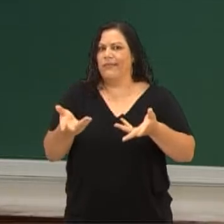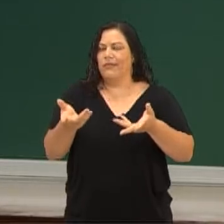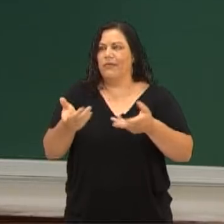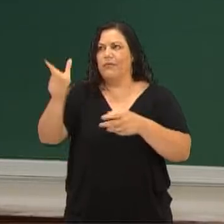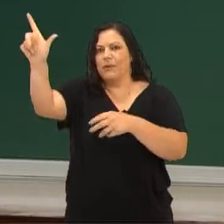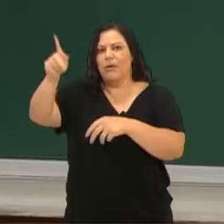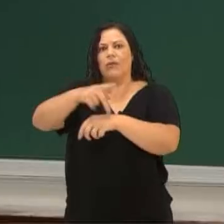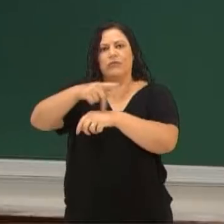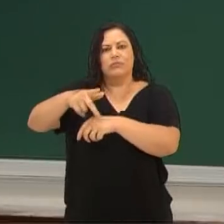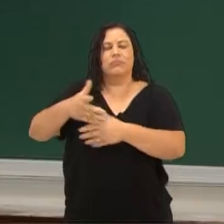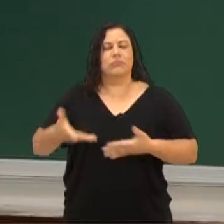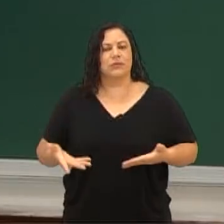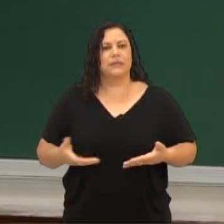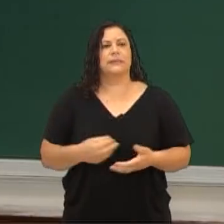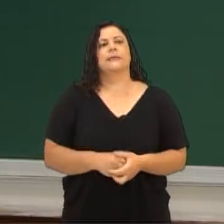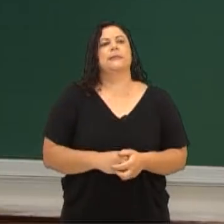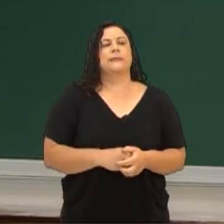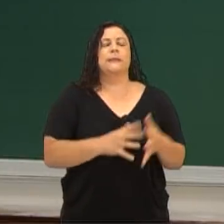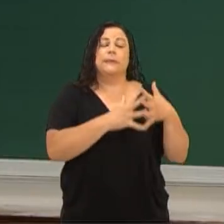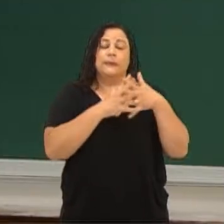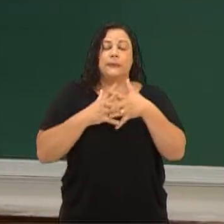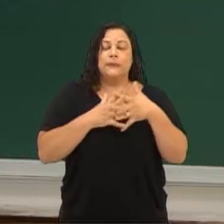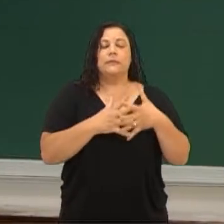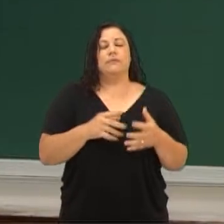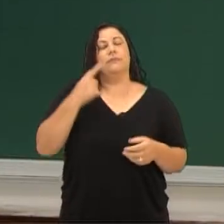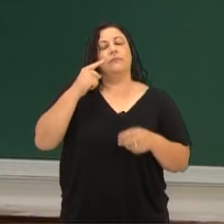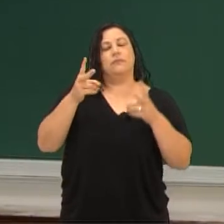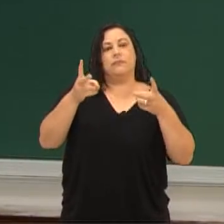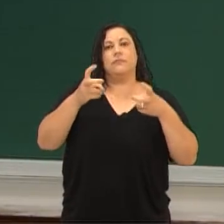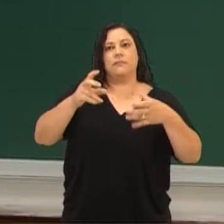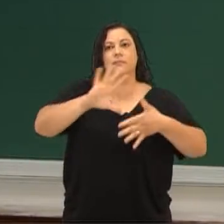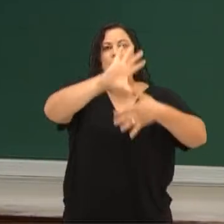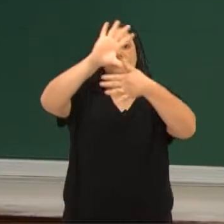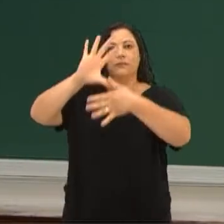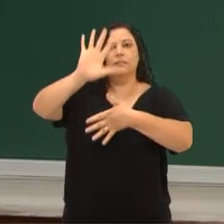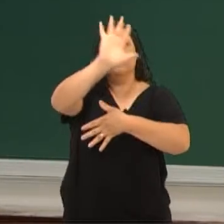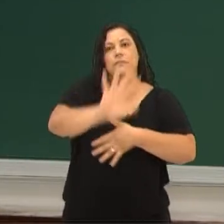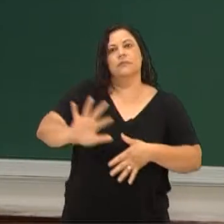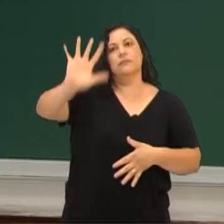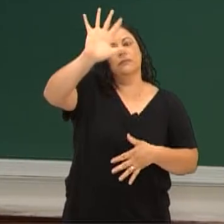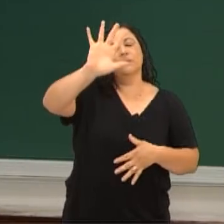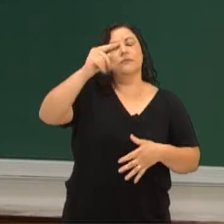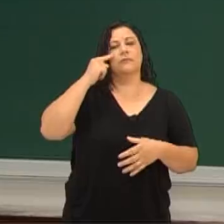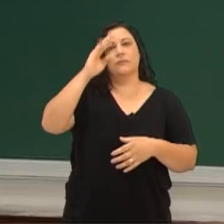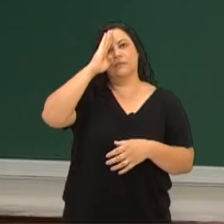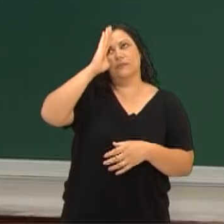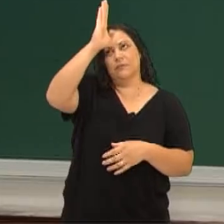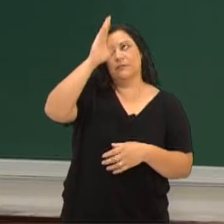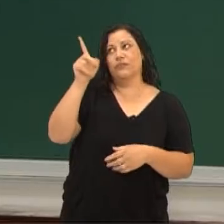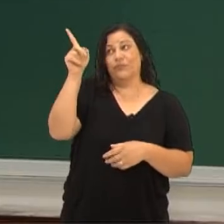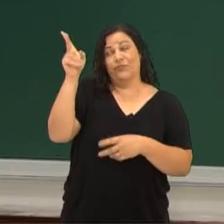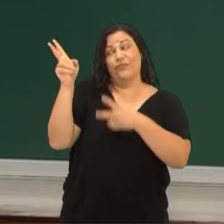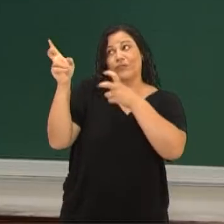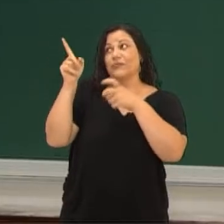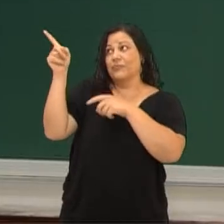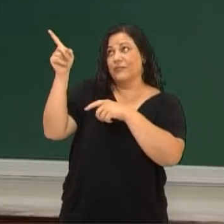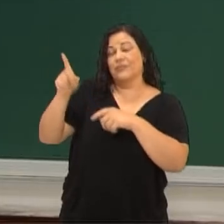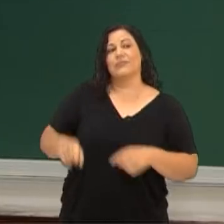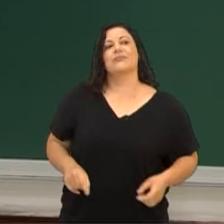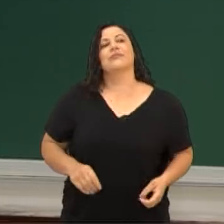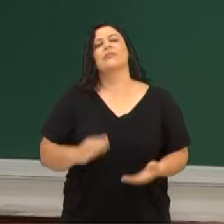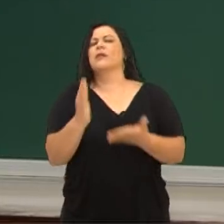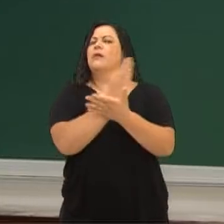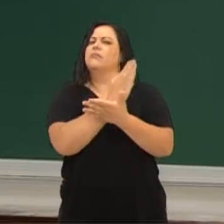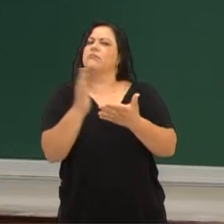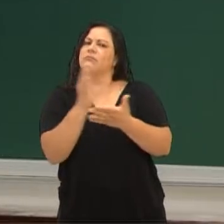questão. Mapa de extrativismo, né, o destaque do continente africano. Aqui nós temos alguns só, né?